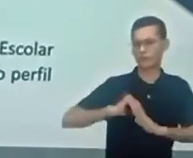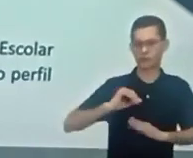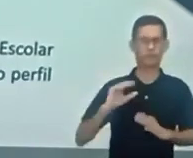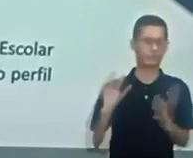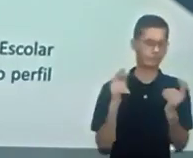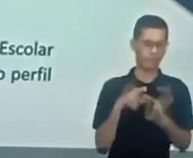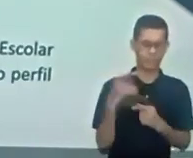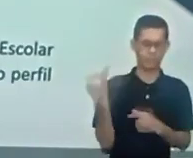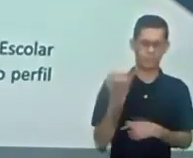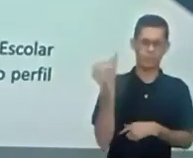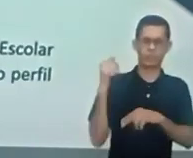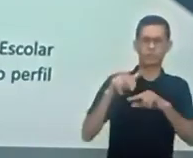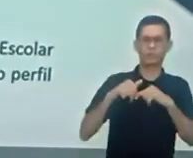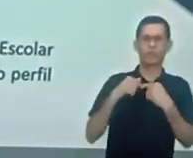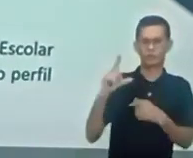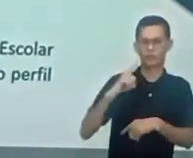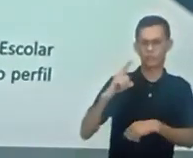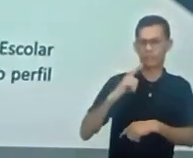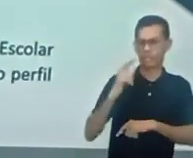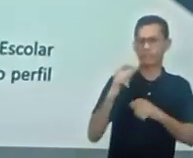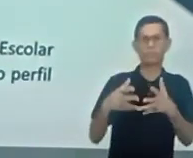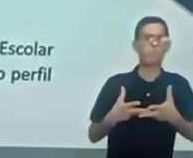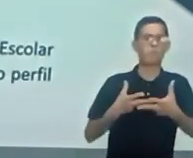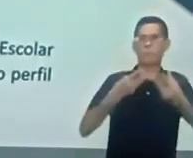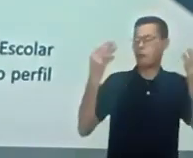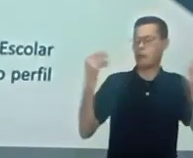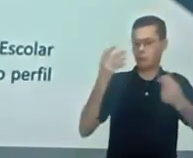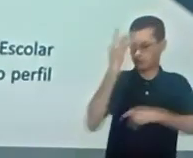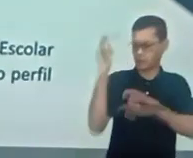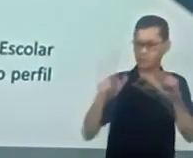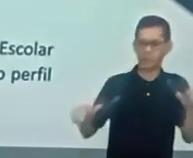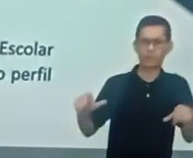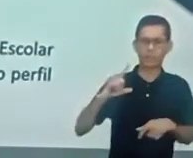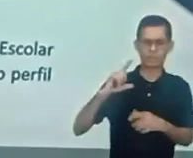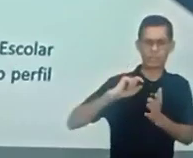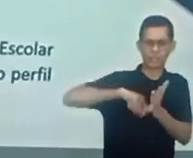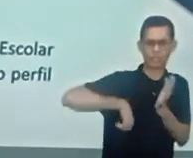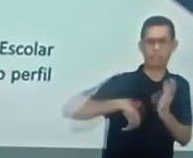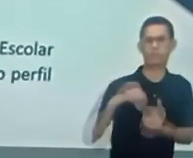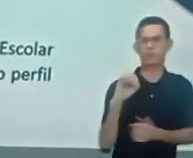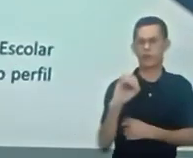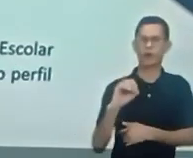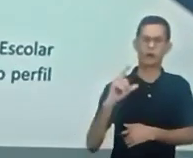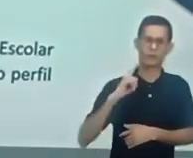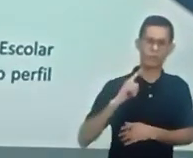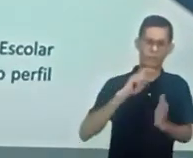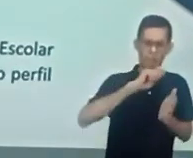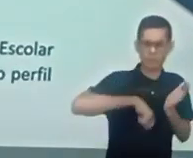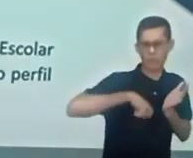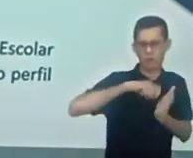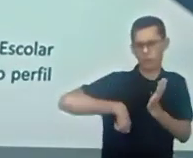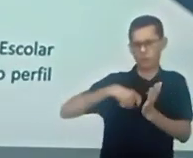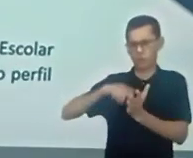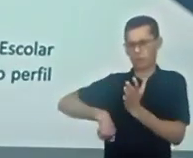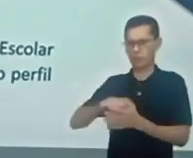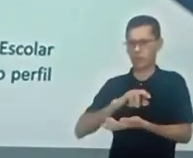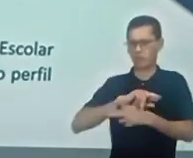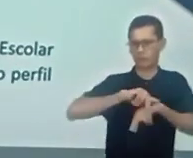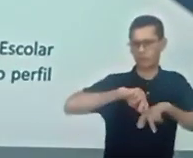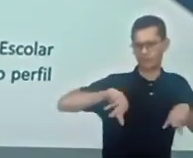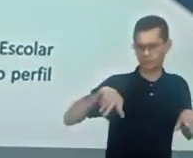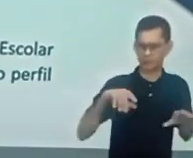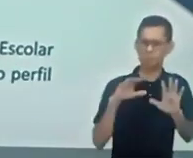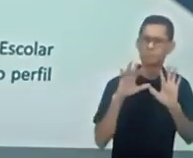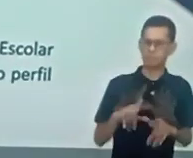efetivos ou categoria OFA que acumula com o contrato, ou, né? todo mundo que acumula é